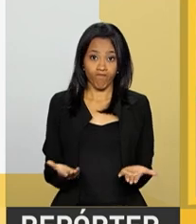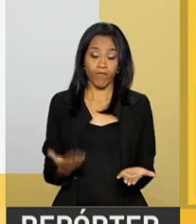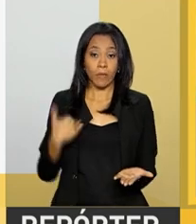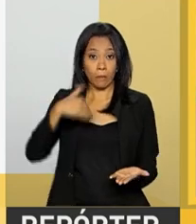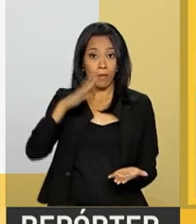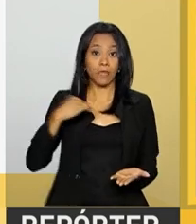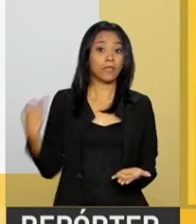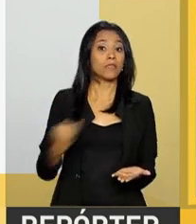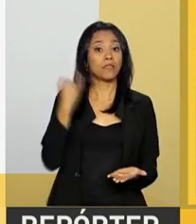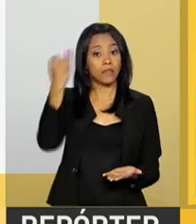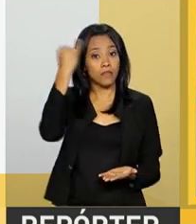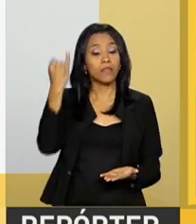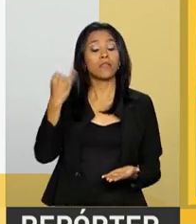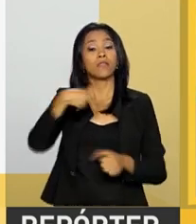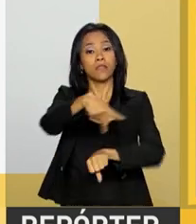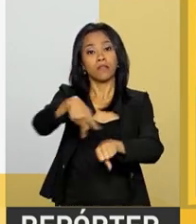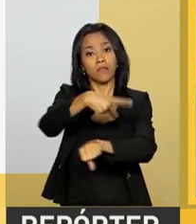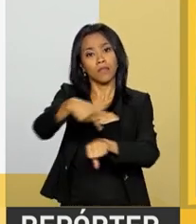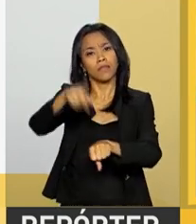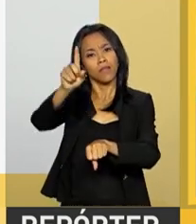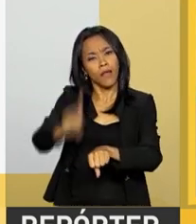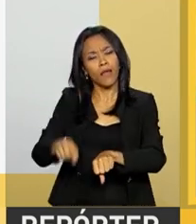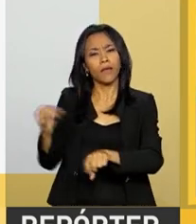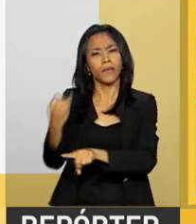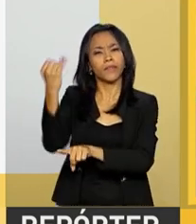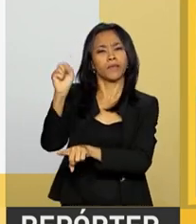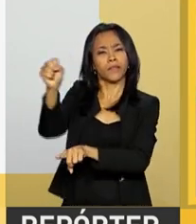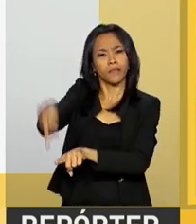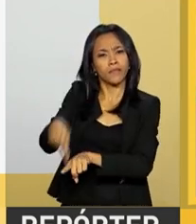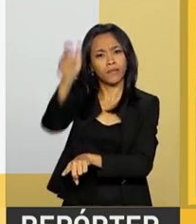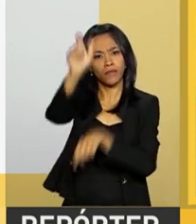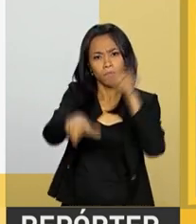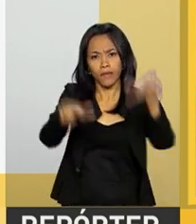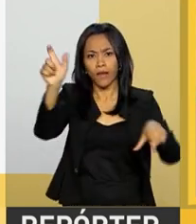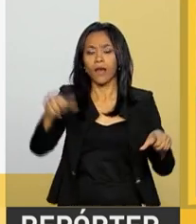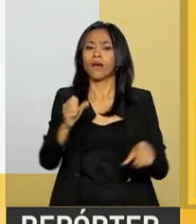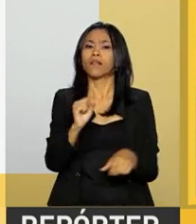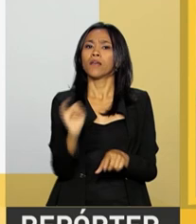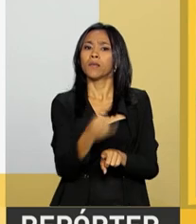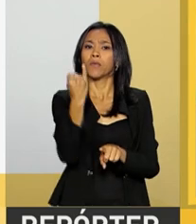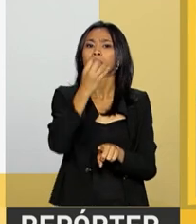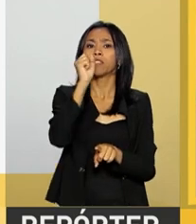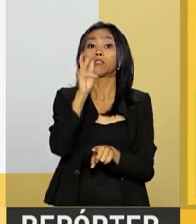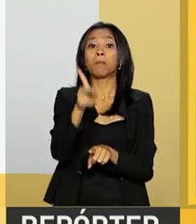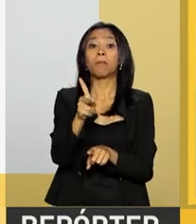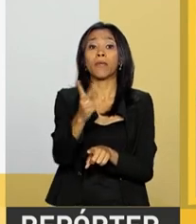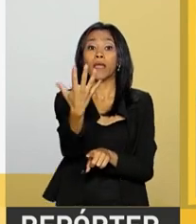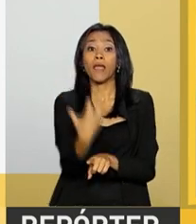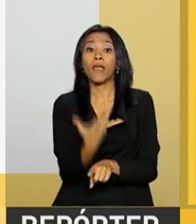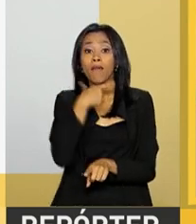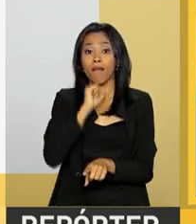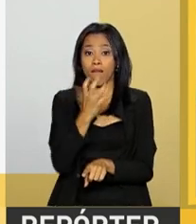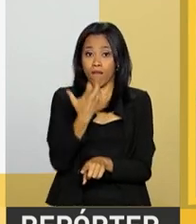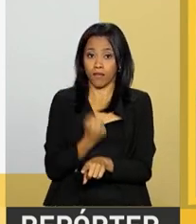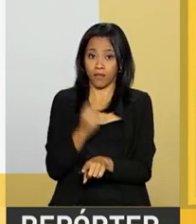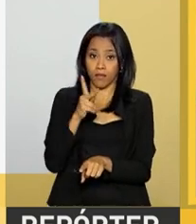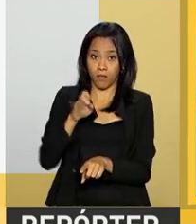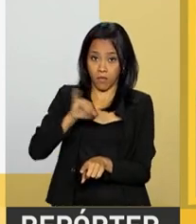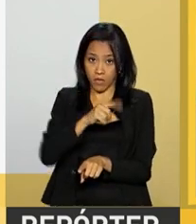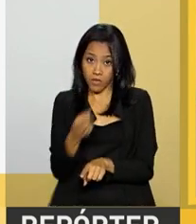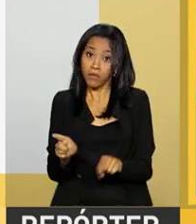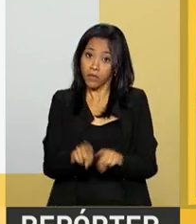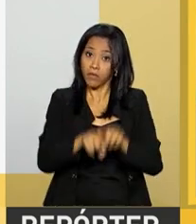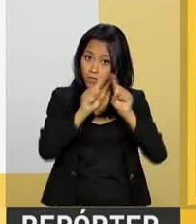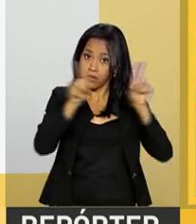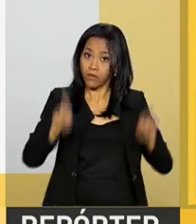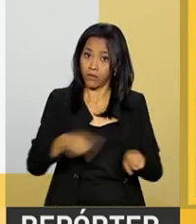para o país é importante para os aposentados e constante dos pensionistas que até os servidores públicos porque você sabe